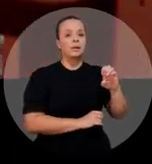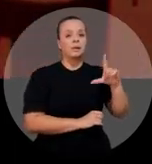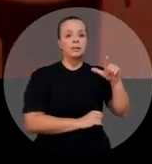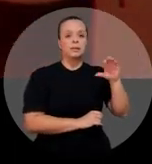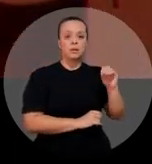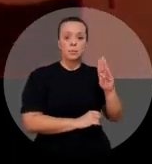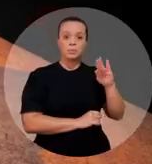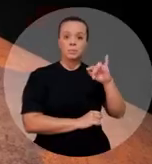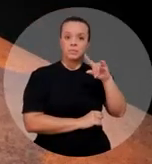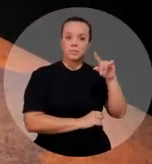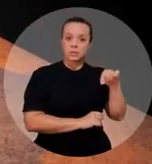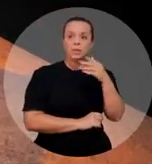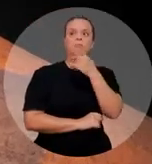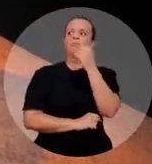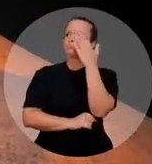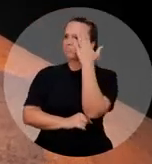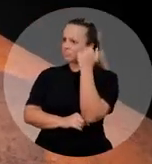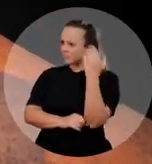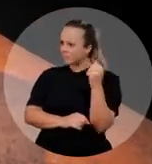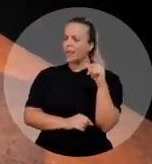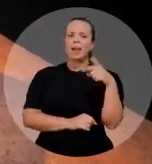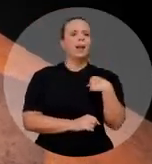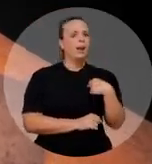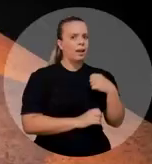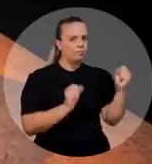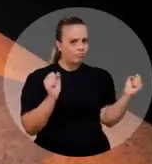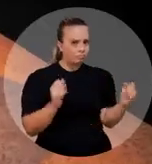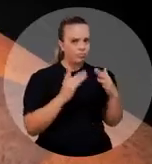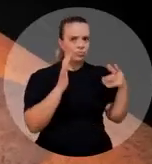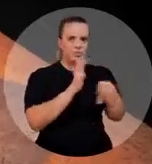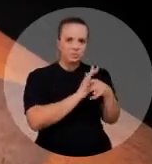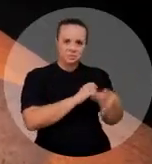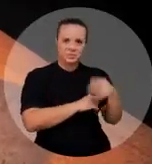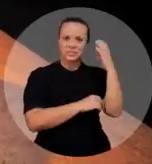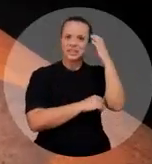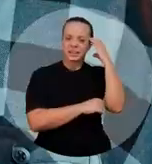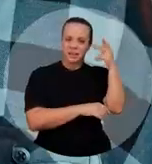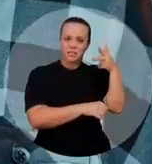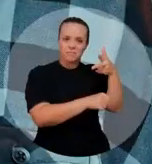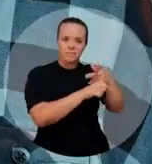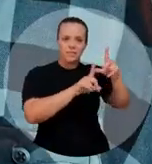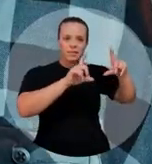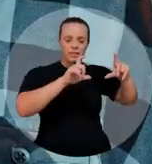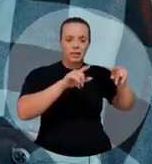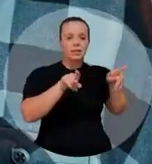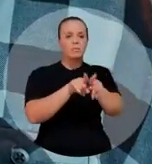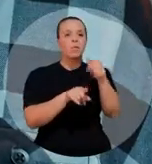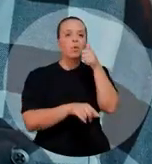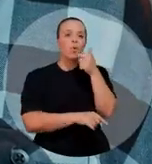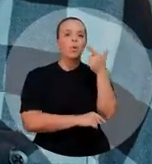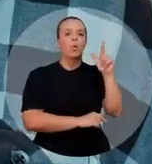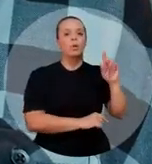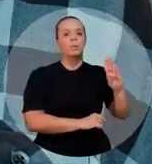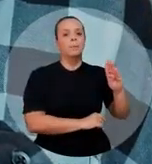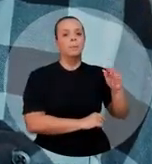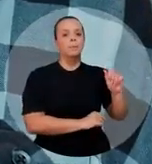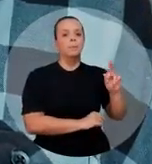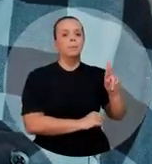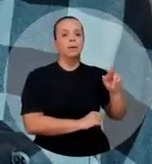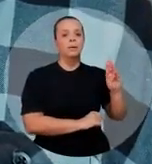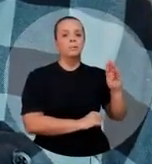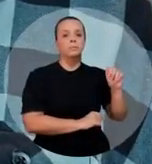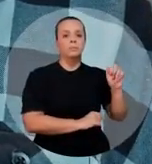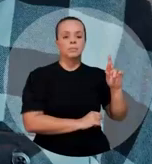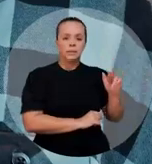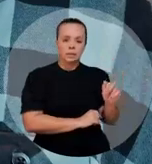aí. O mago da direção de fotografia em Cuiabá. É, a Bárbara Varela também